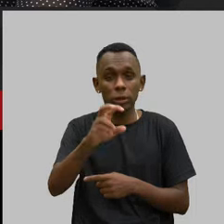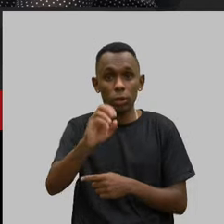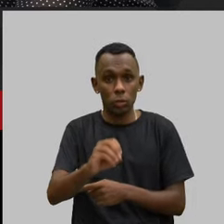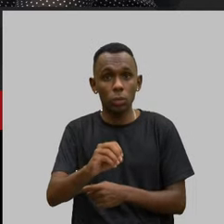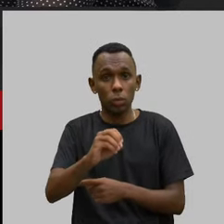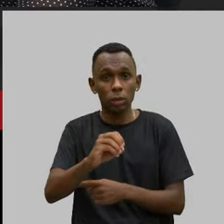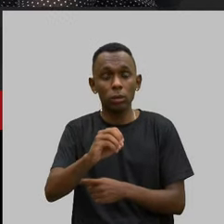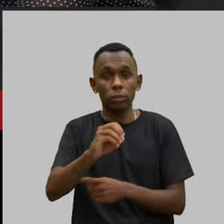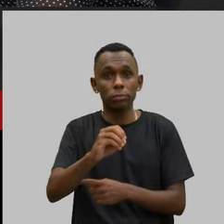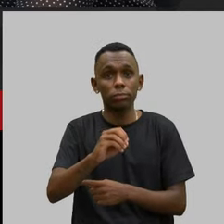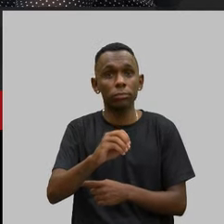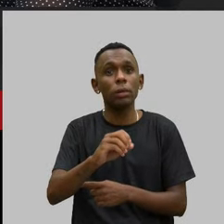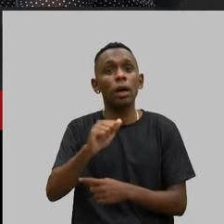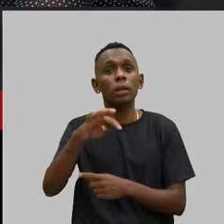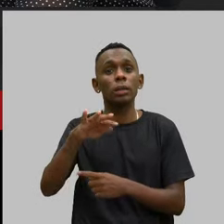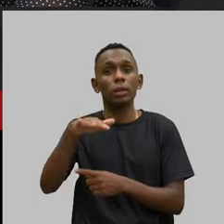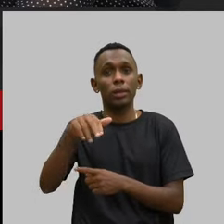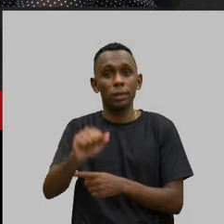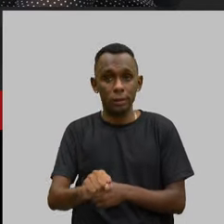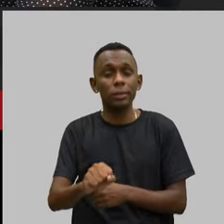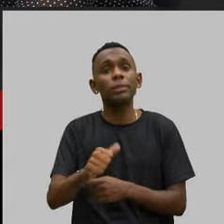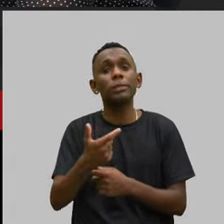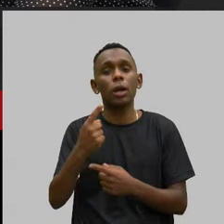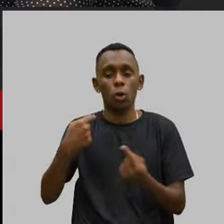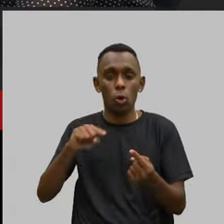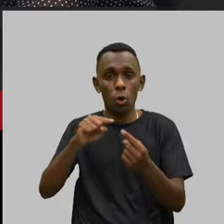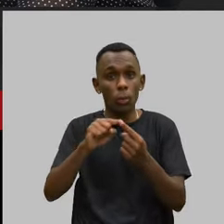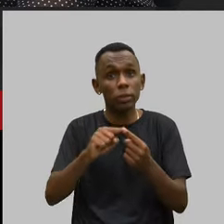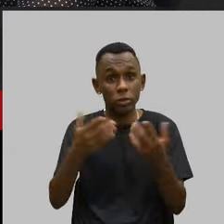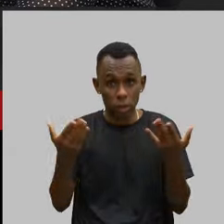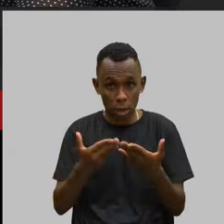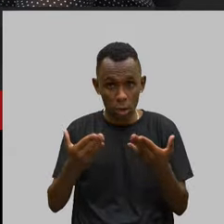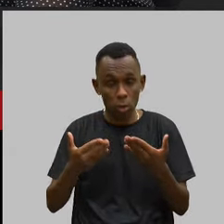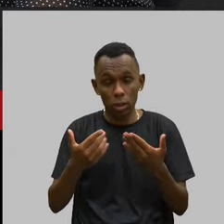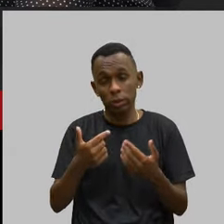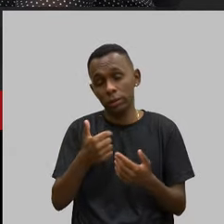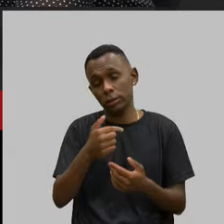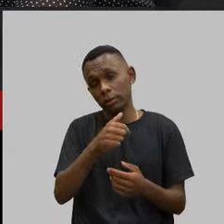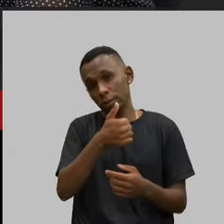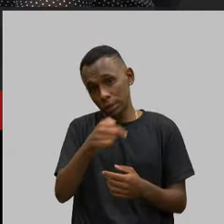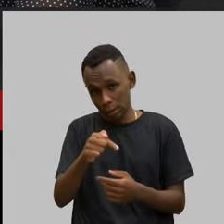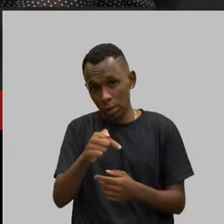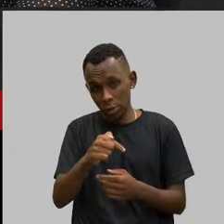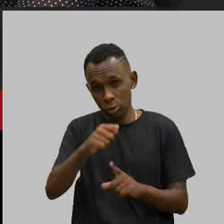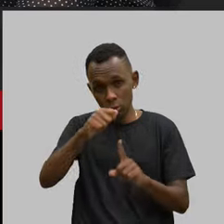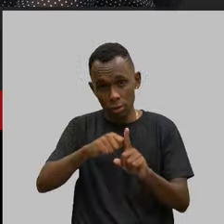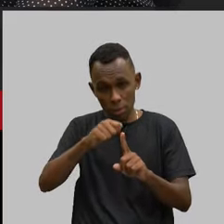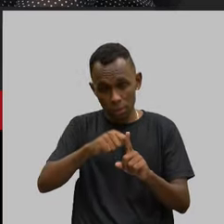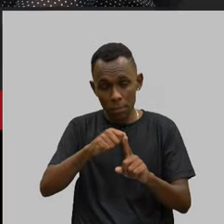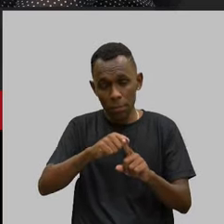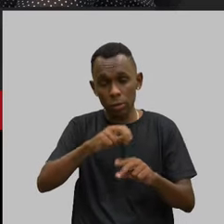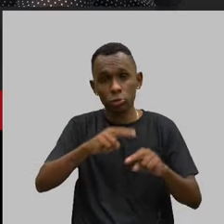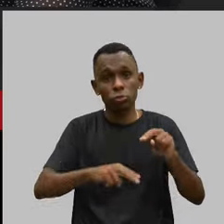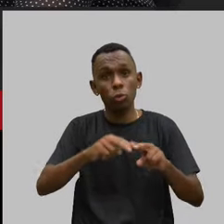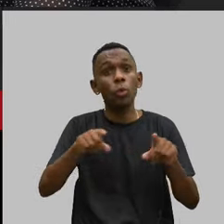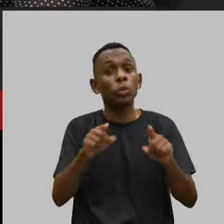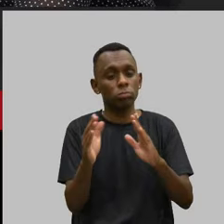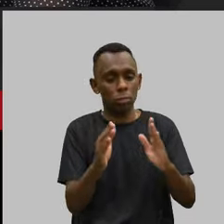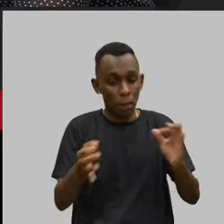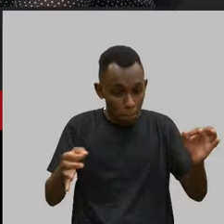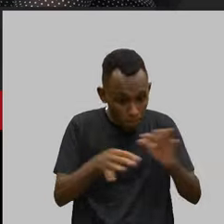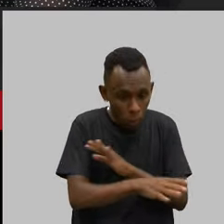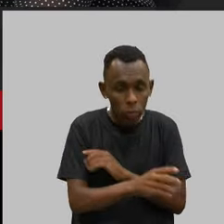fase do do aluminas que concluiu agora no dia 17/6 e a gente tem a previsão de publicação da fase 2